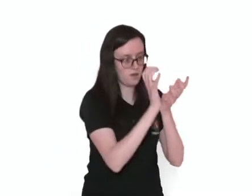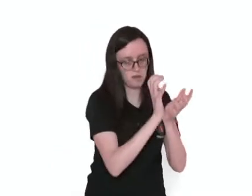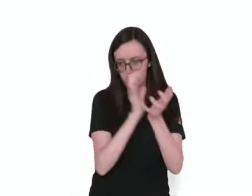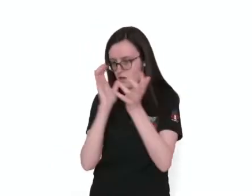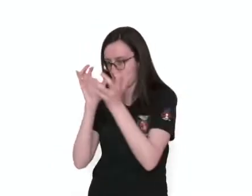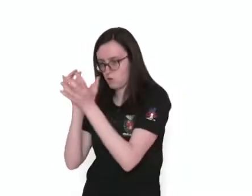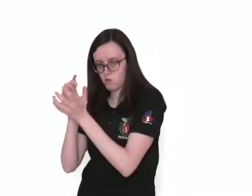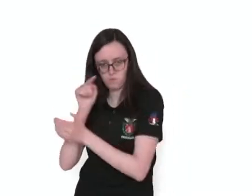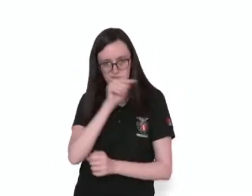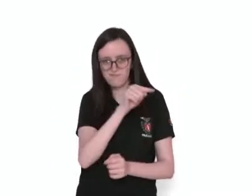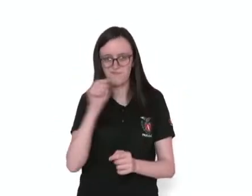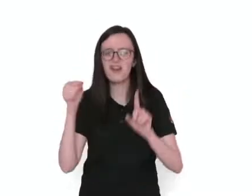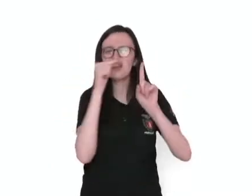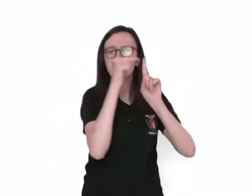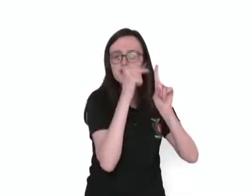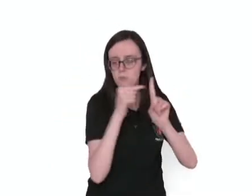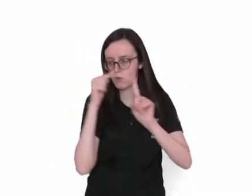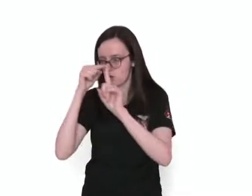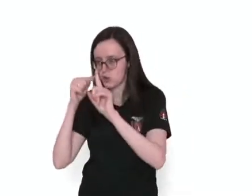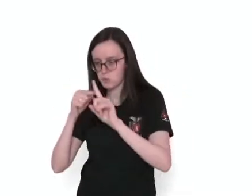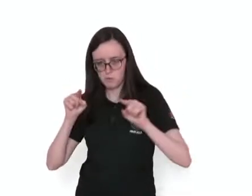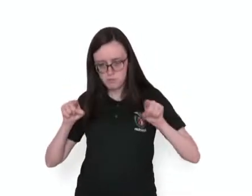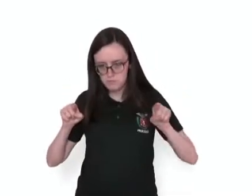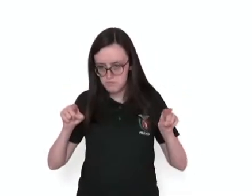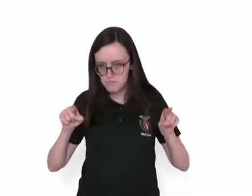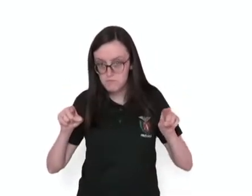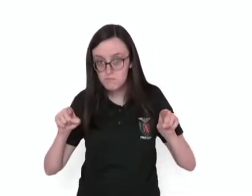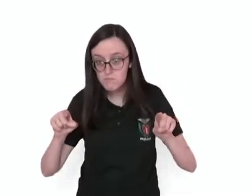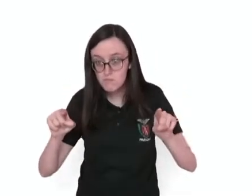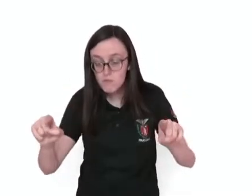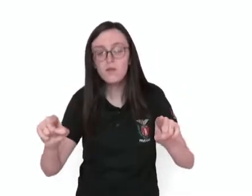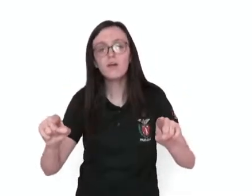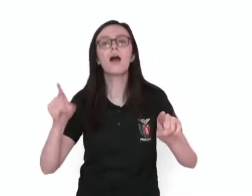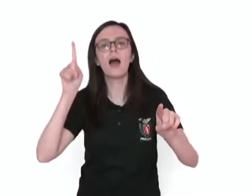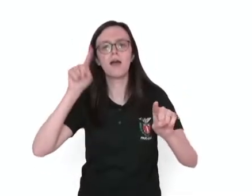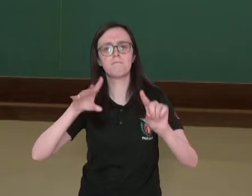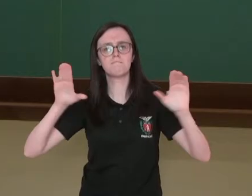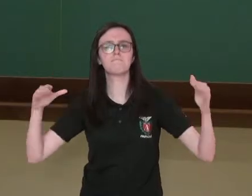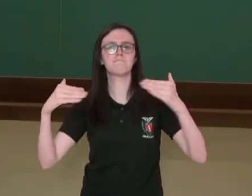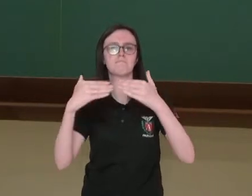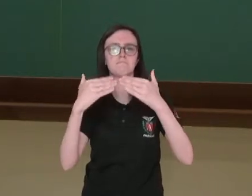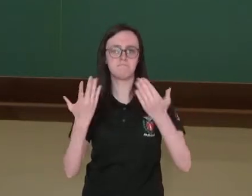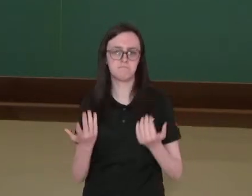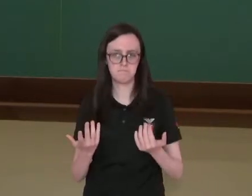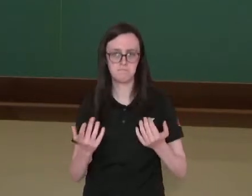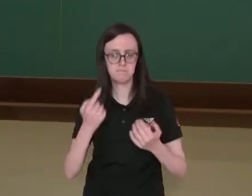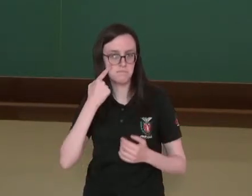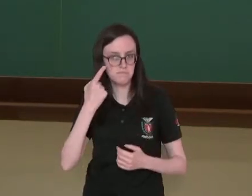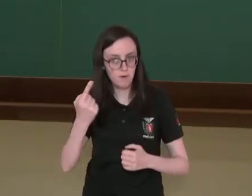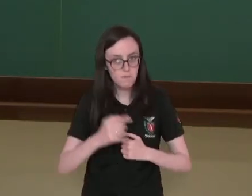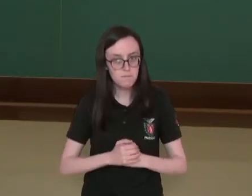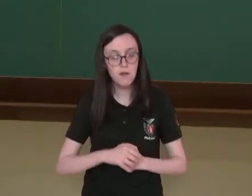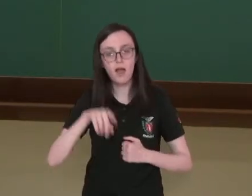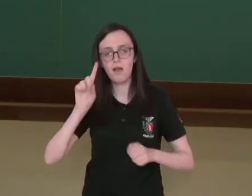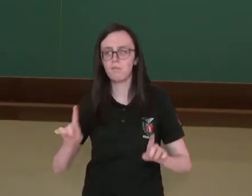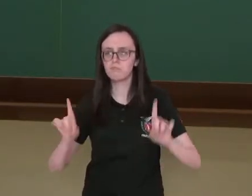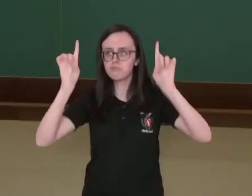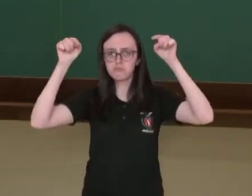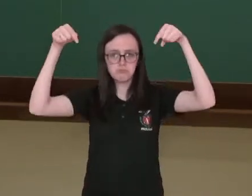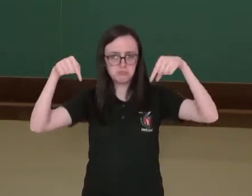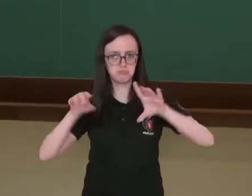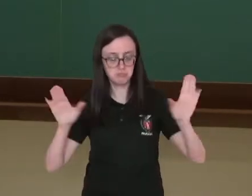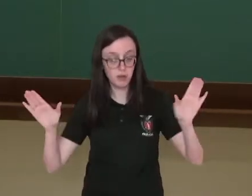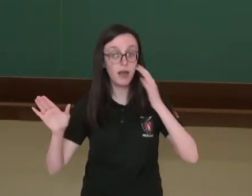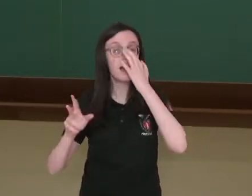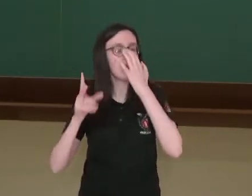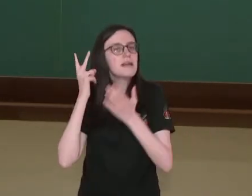na mesma razão, dizemos que essa grandeza é diretamente proporcional. Ou seja, quando há